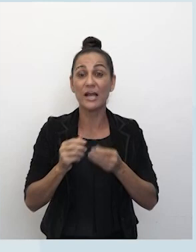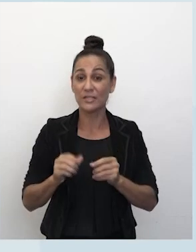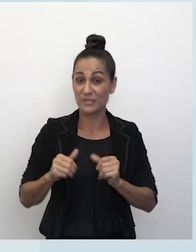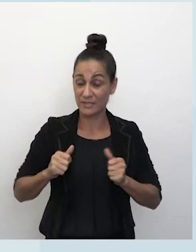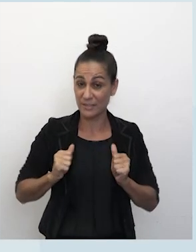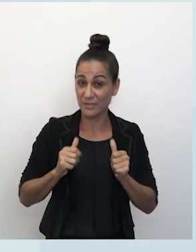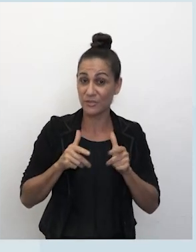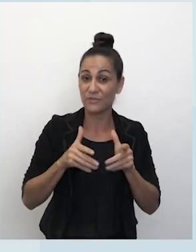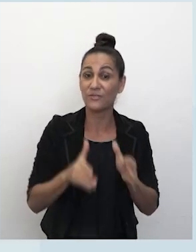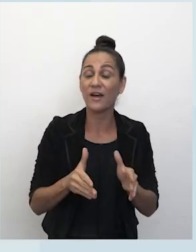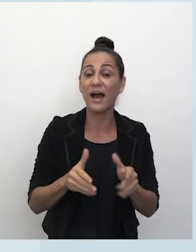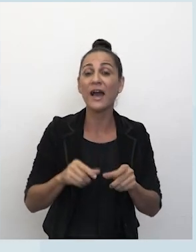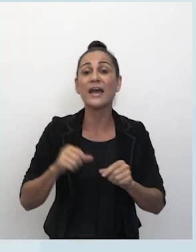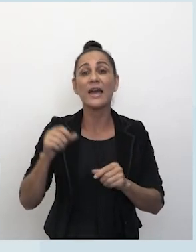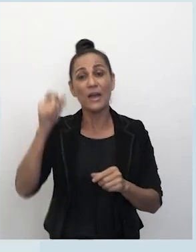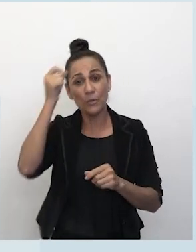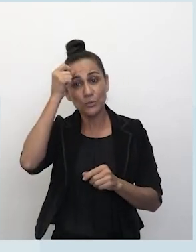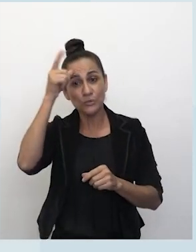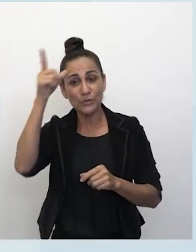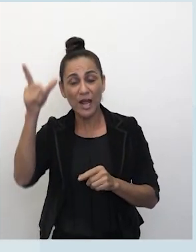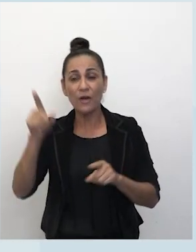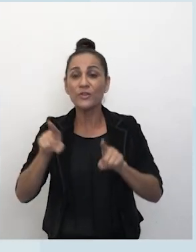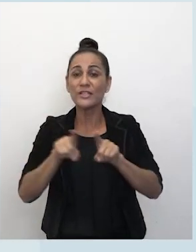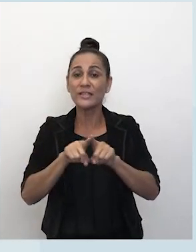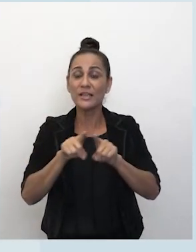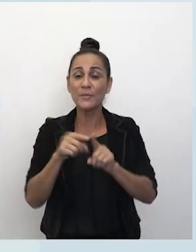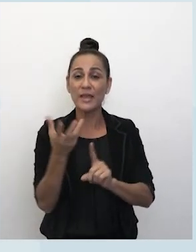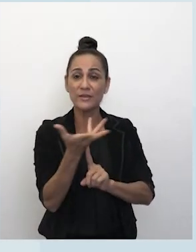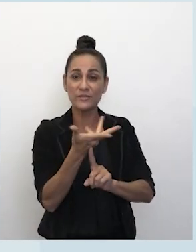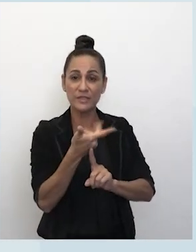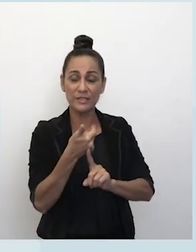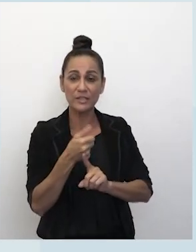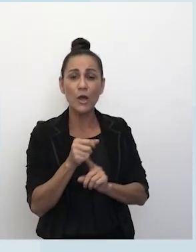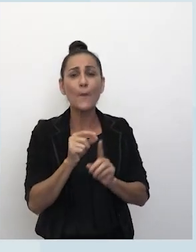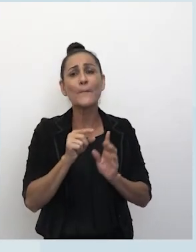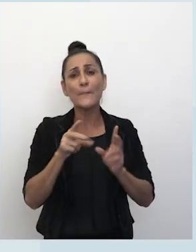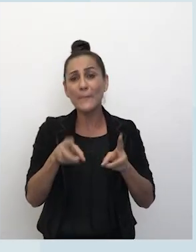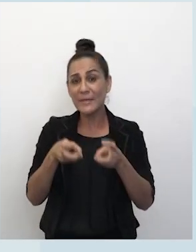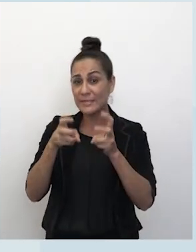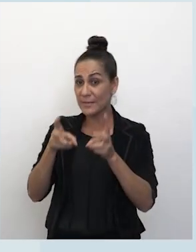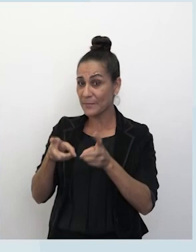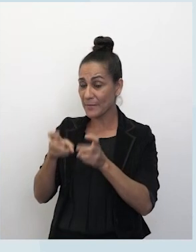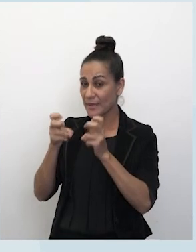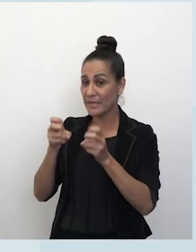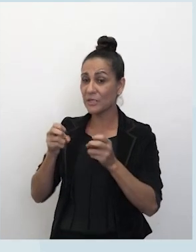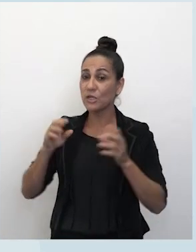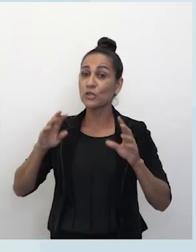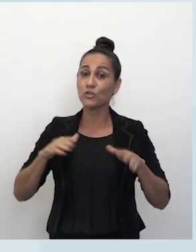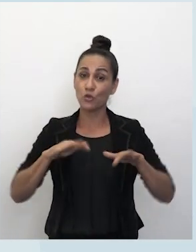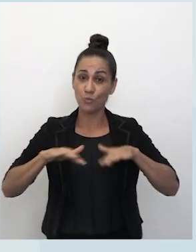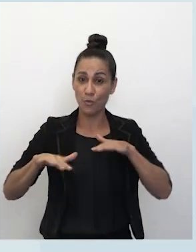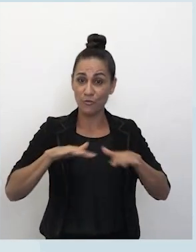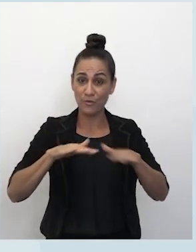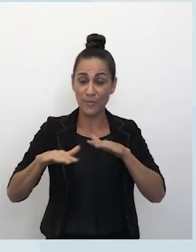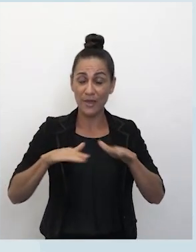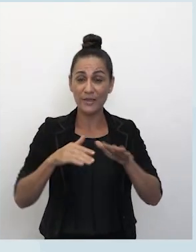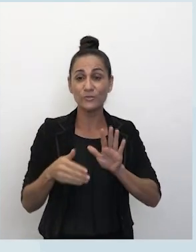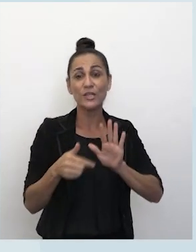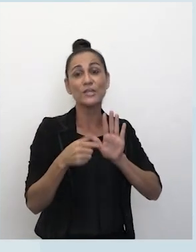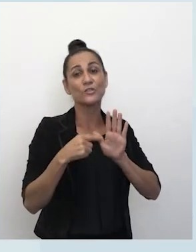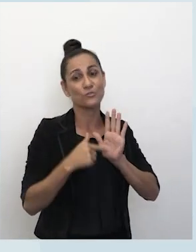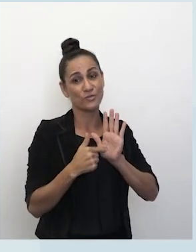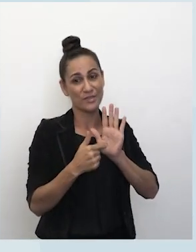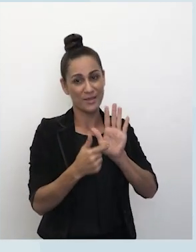patrimônios étnico-culturais e artísticos, identificando-os em suas manifestações e representações